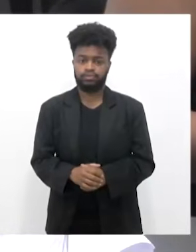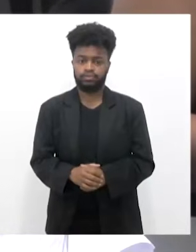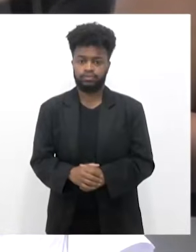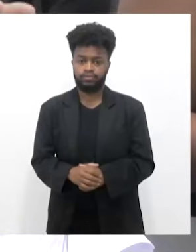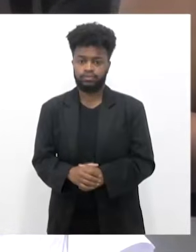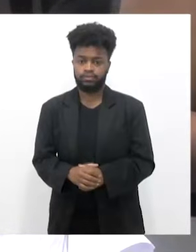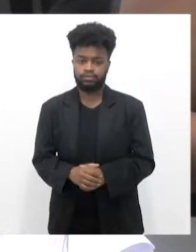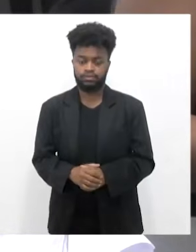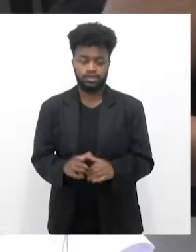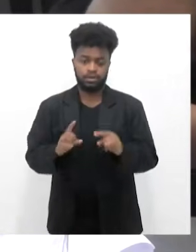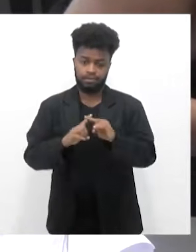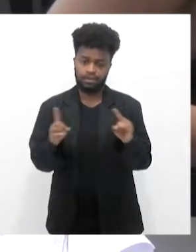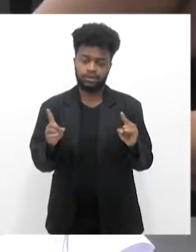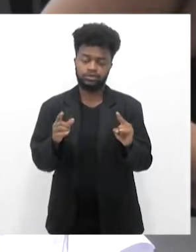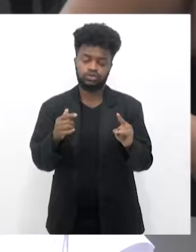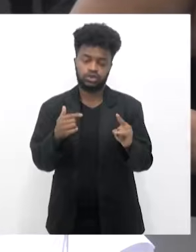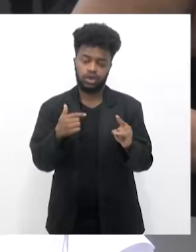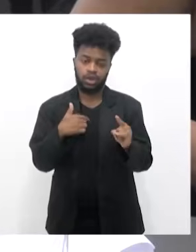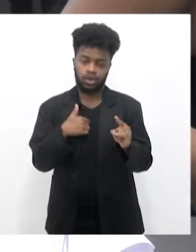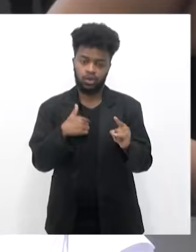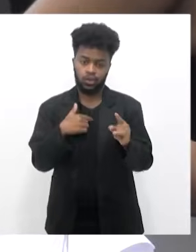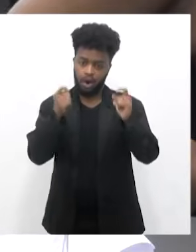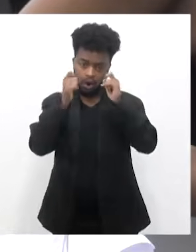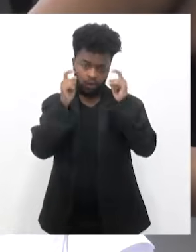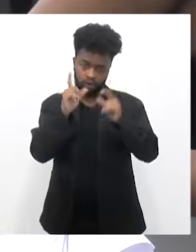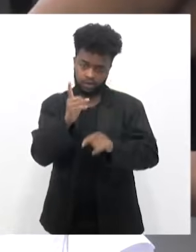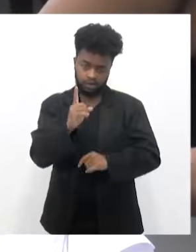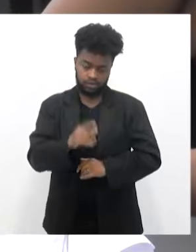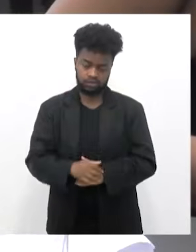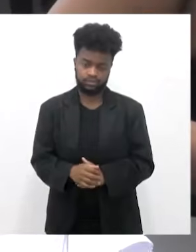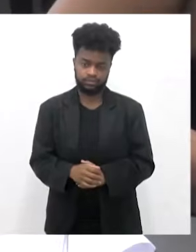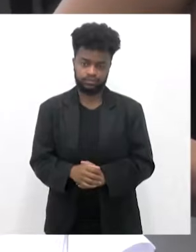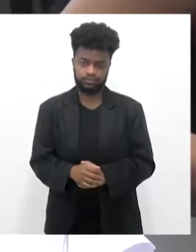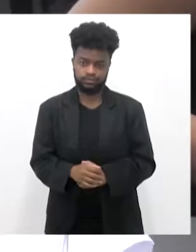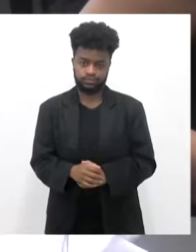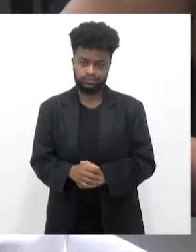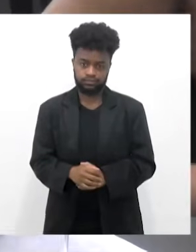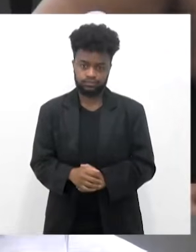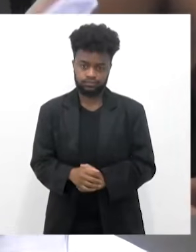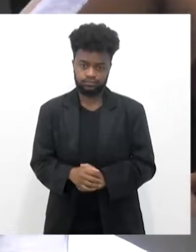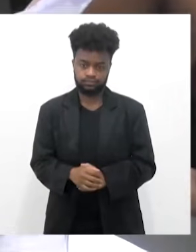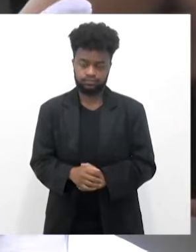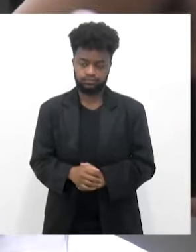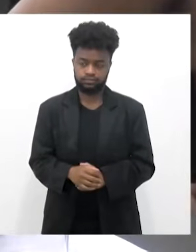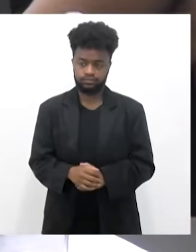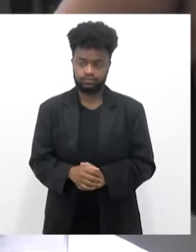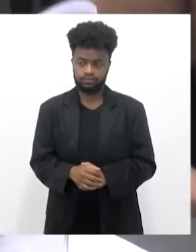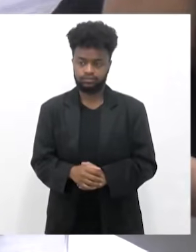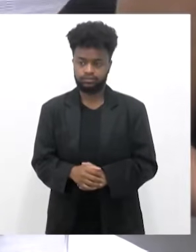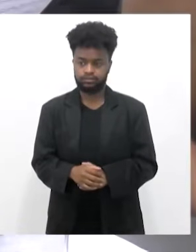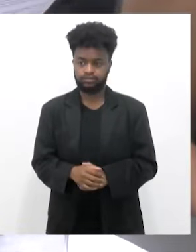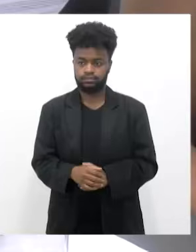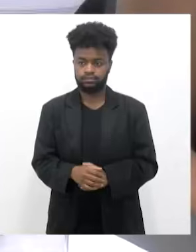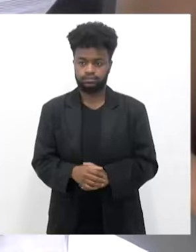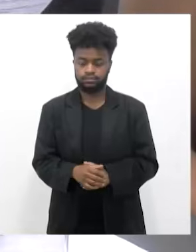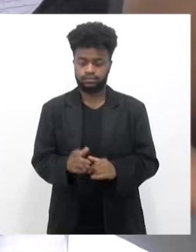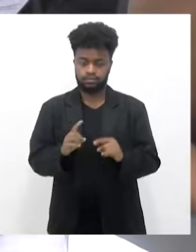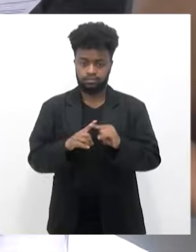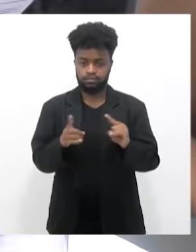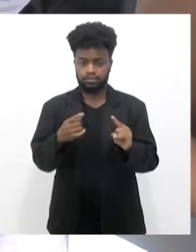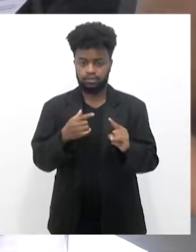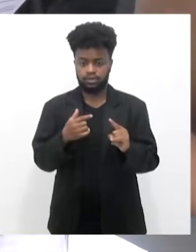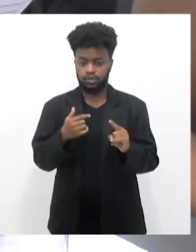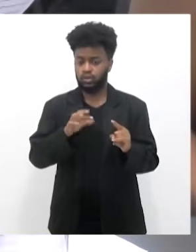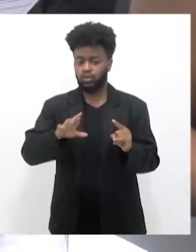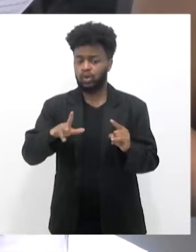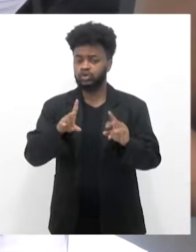Eu não estava mais acordado. Mas eu achei, deputado, aí não era nada de